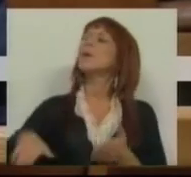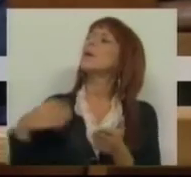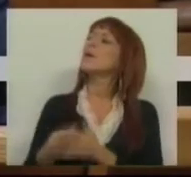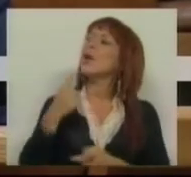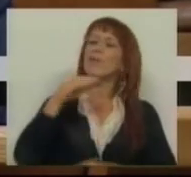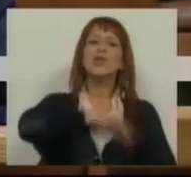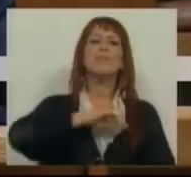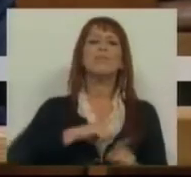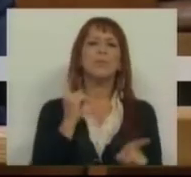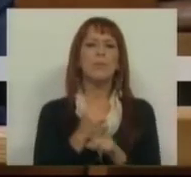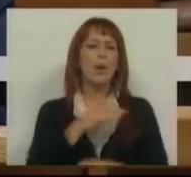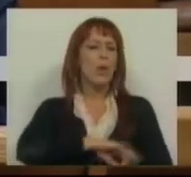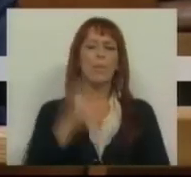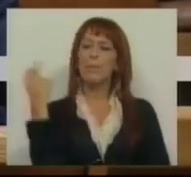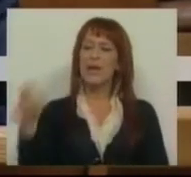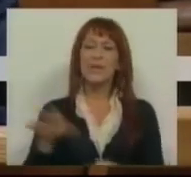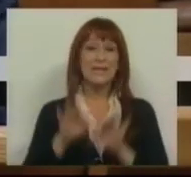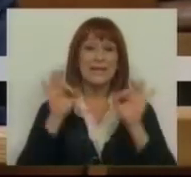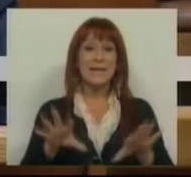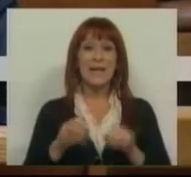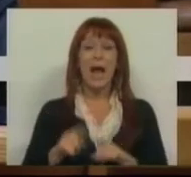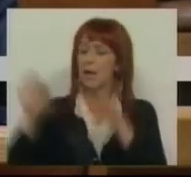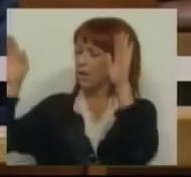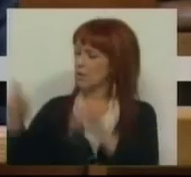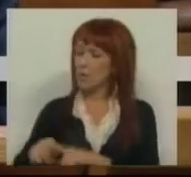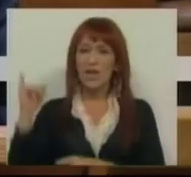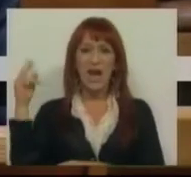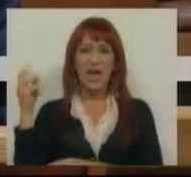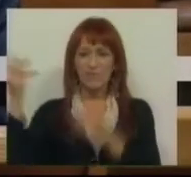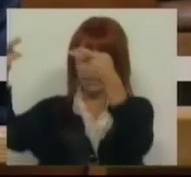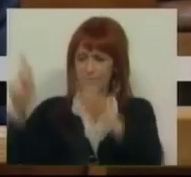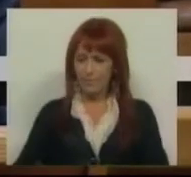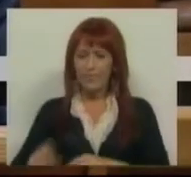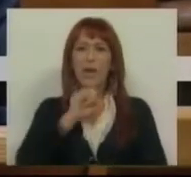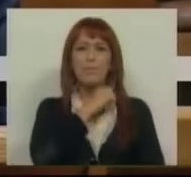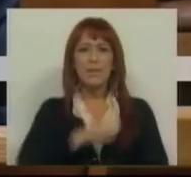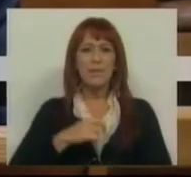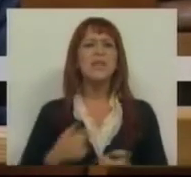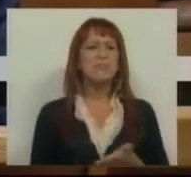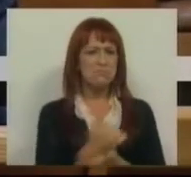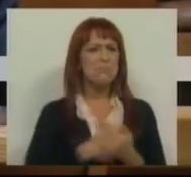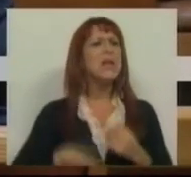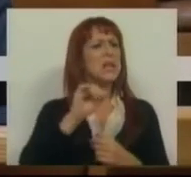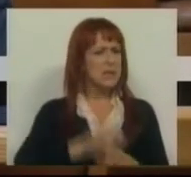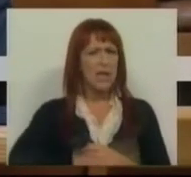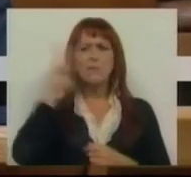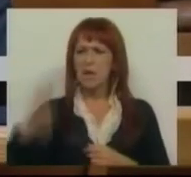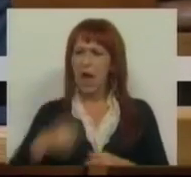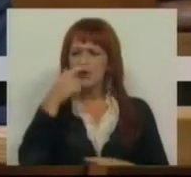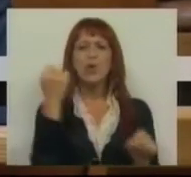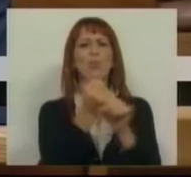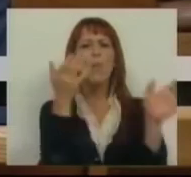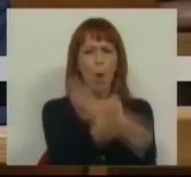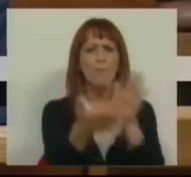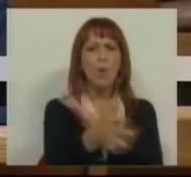reposição dos salários ou pensões, bem como a diminuição do IVA, permitirá recuperar dezenas de milhares de postos de